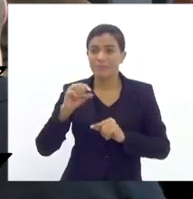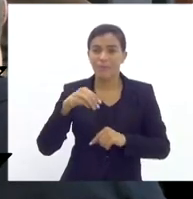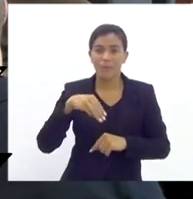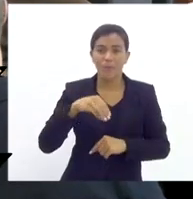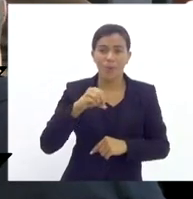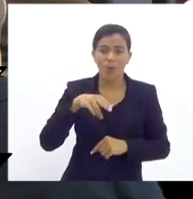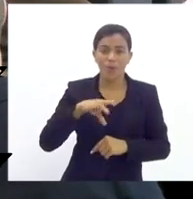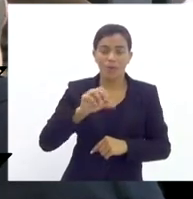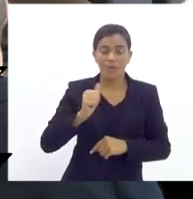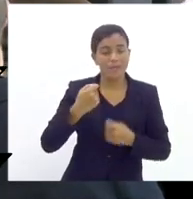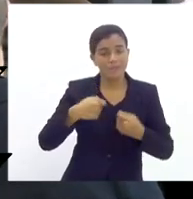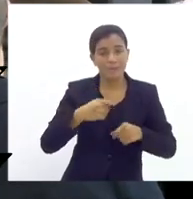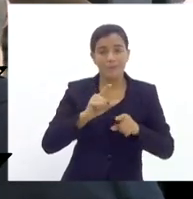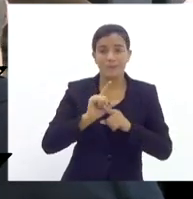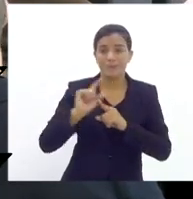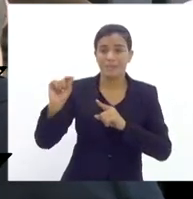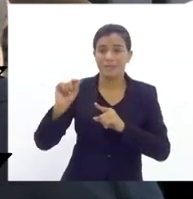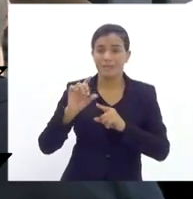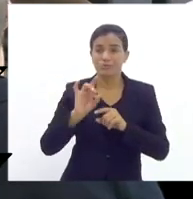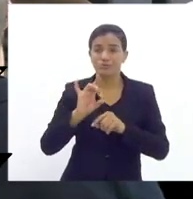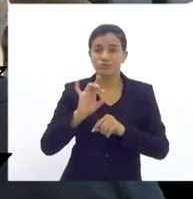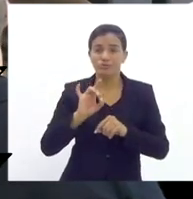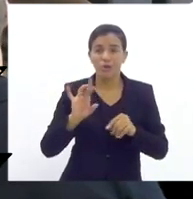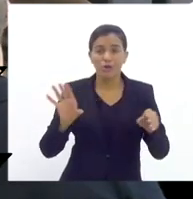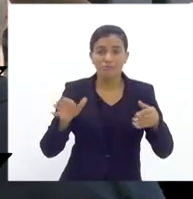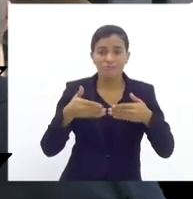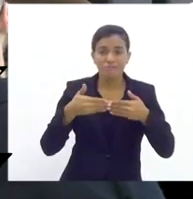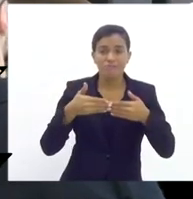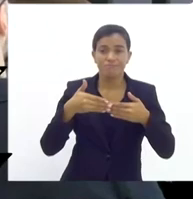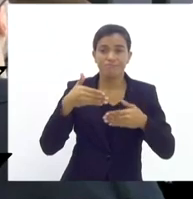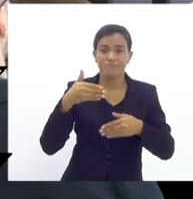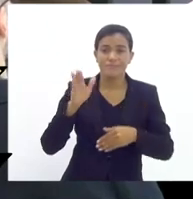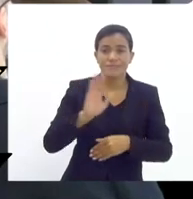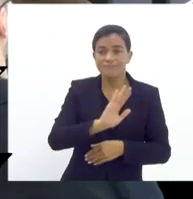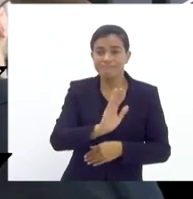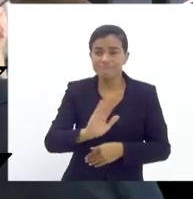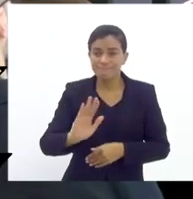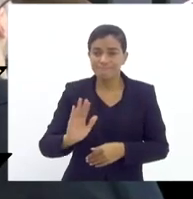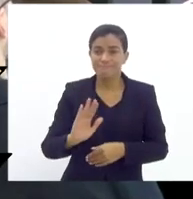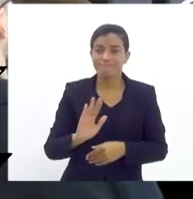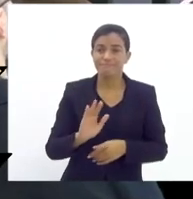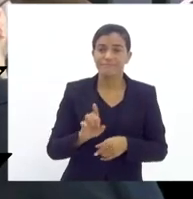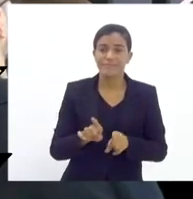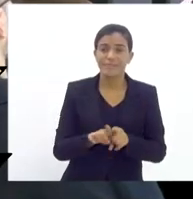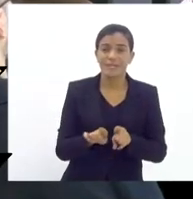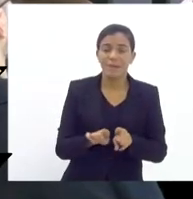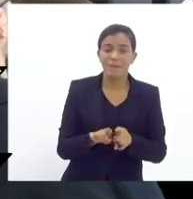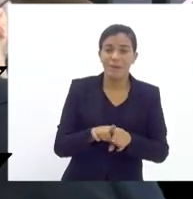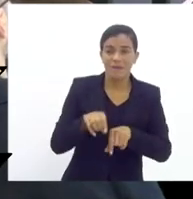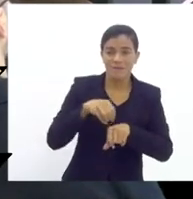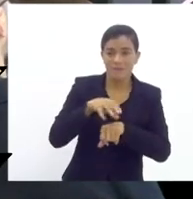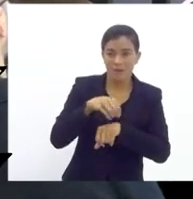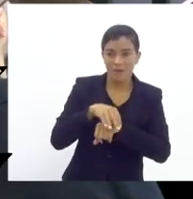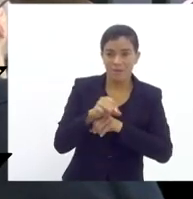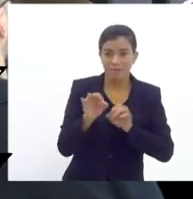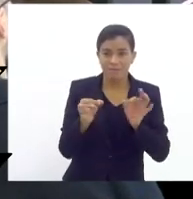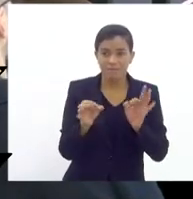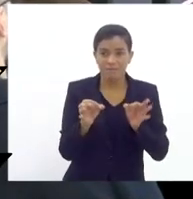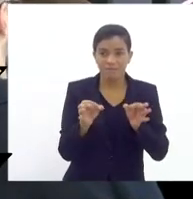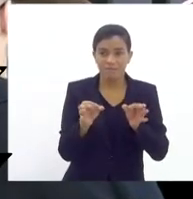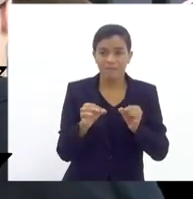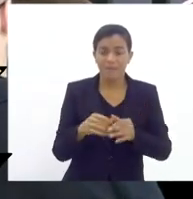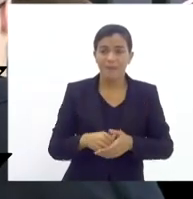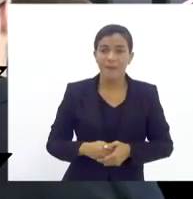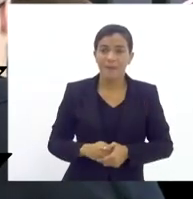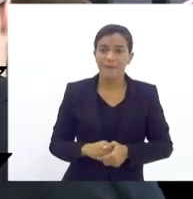daqui a pouco vai sair ela vai dar só uma despedida aqui e dar um informe né Mônica aí vai